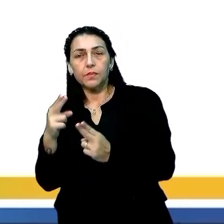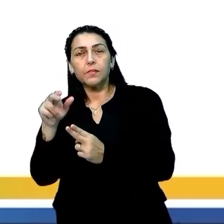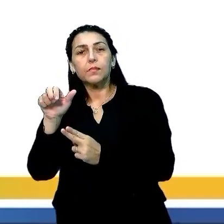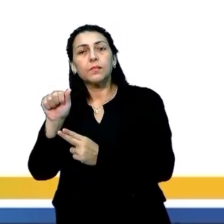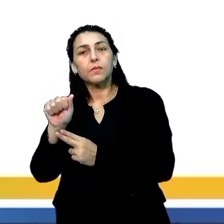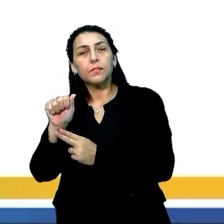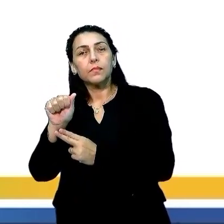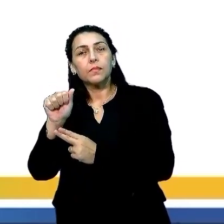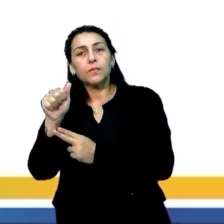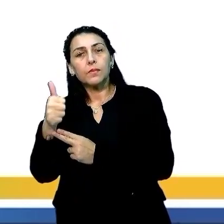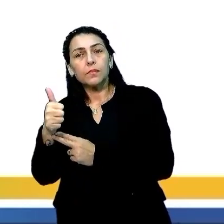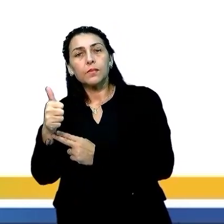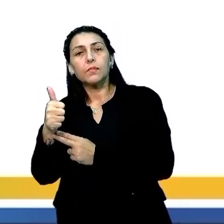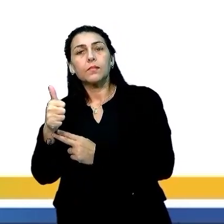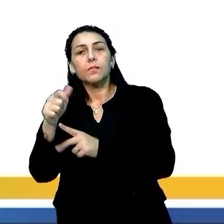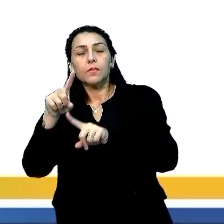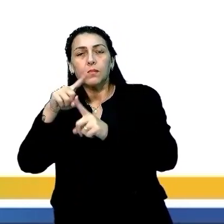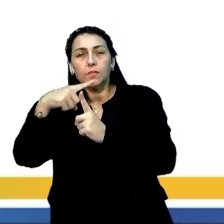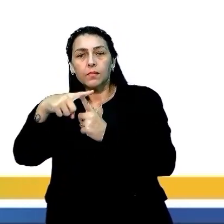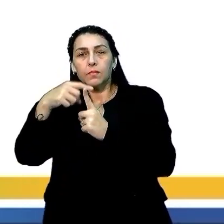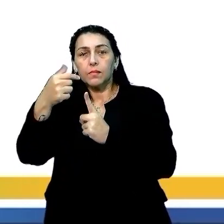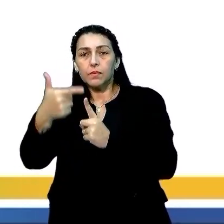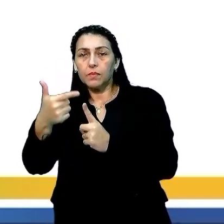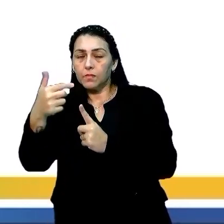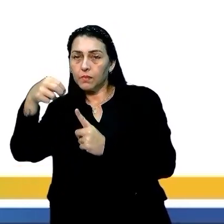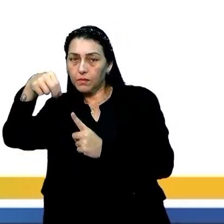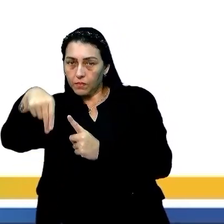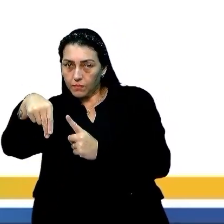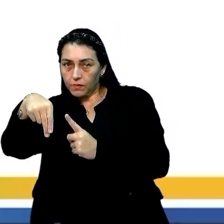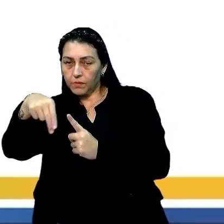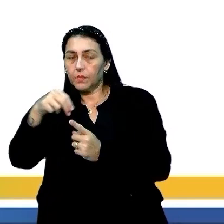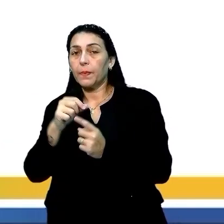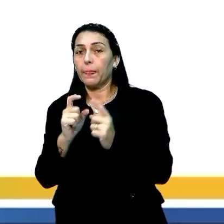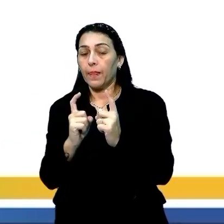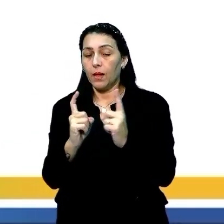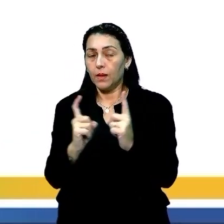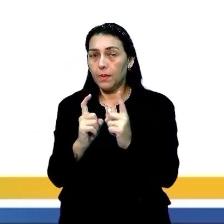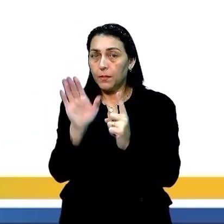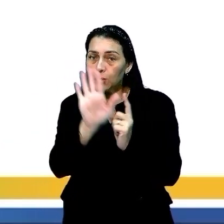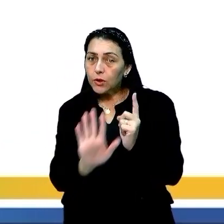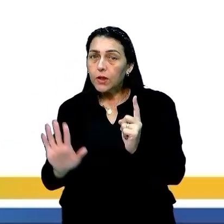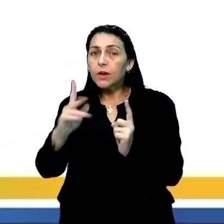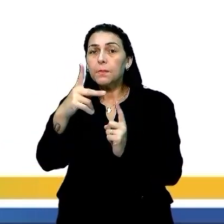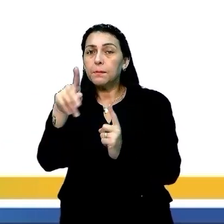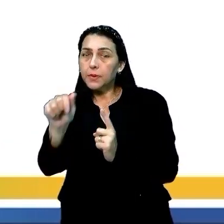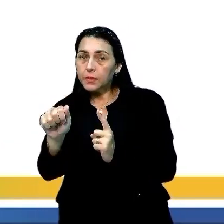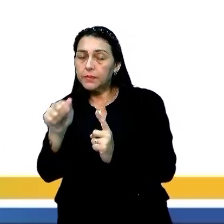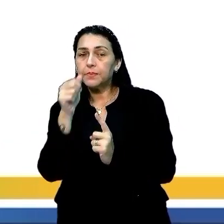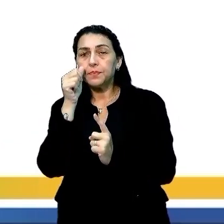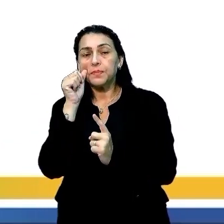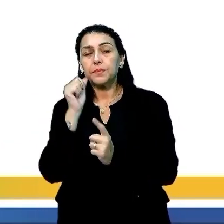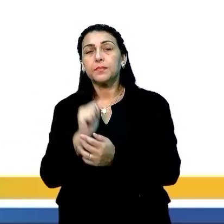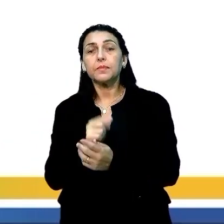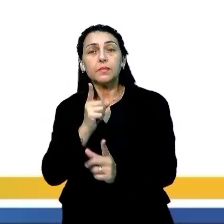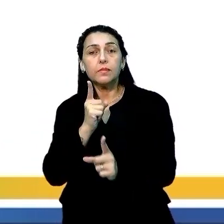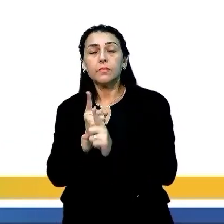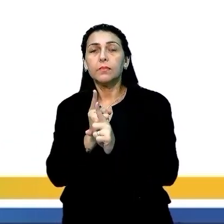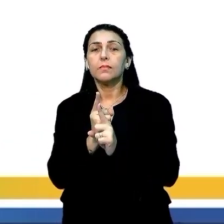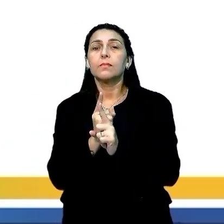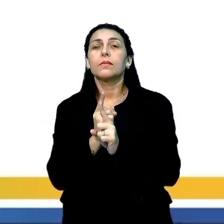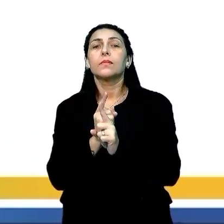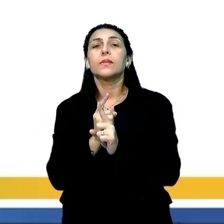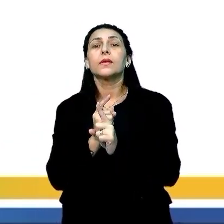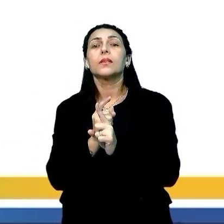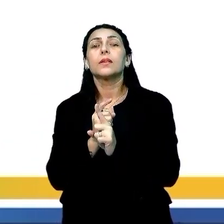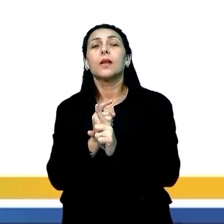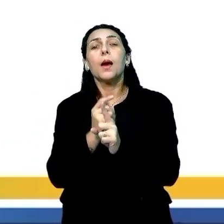1 mais 2N. Esse é um termo geral da PA, que serve para encontrar qualquer